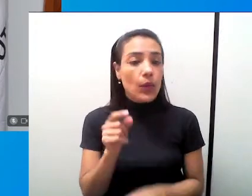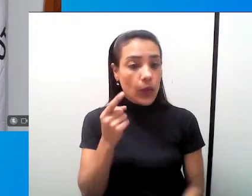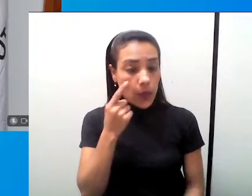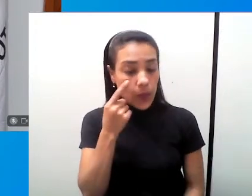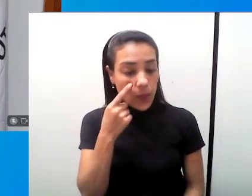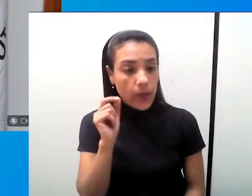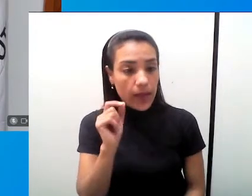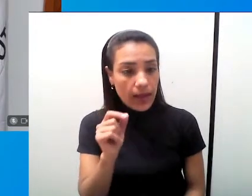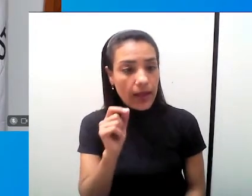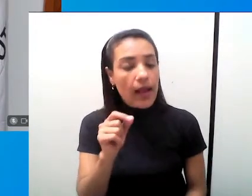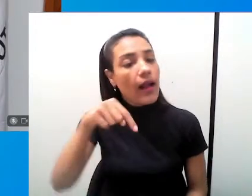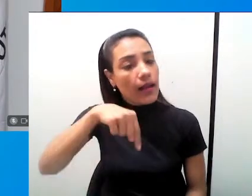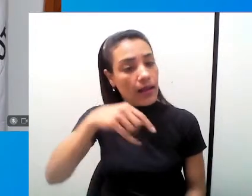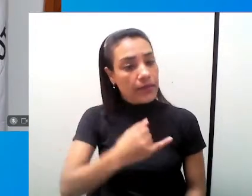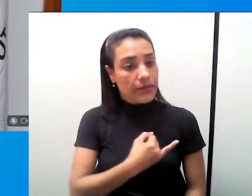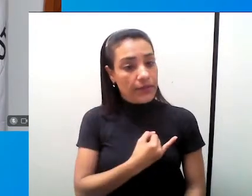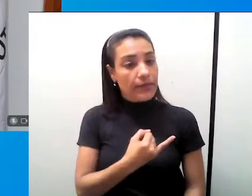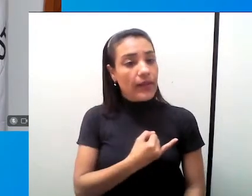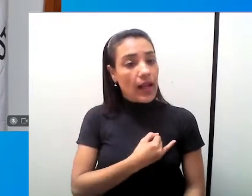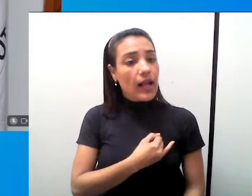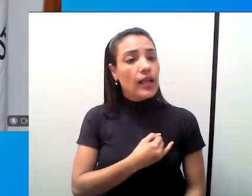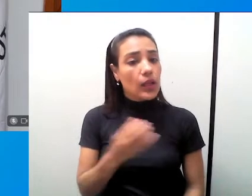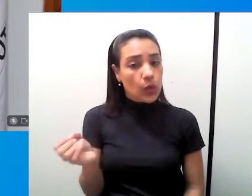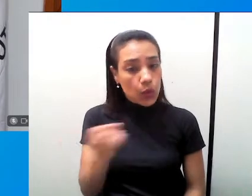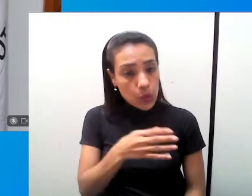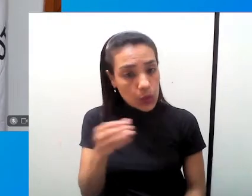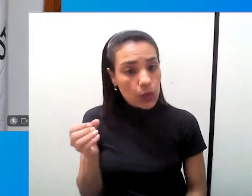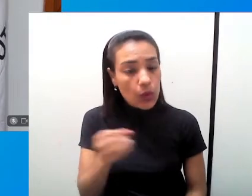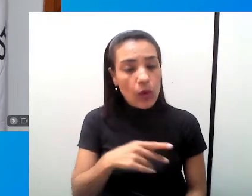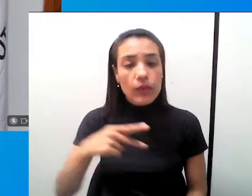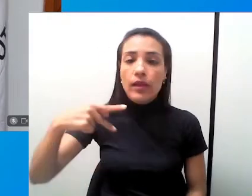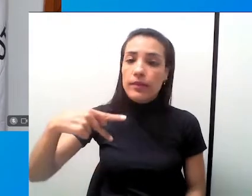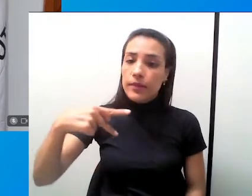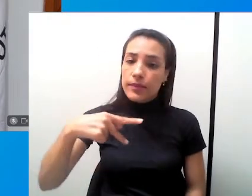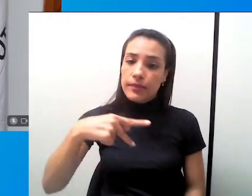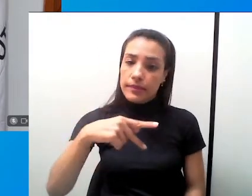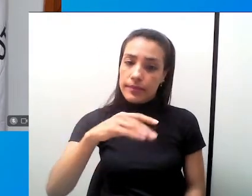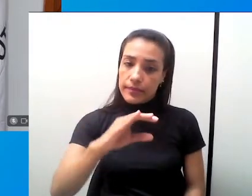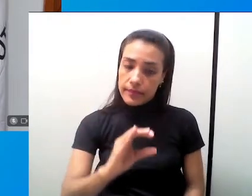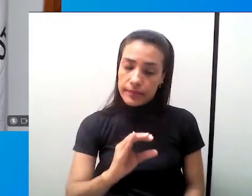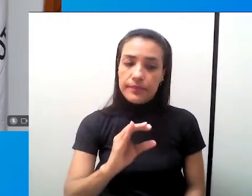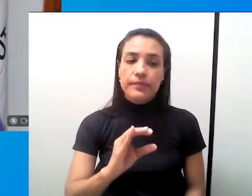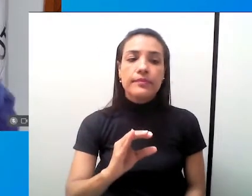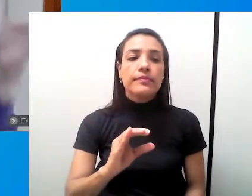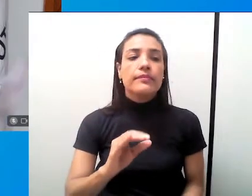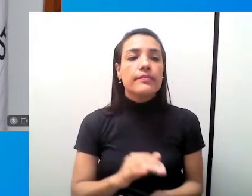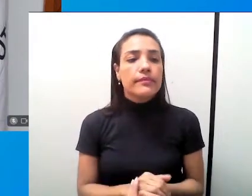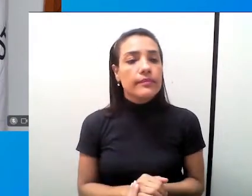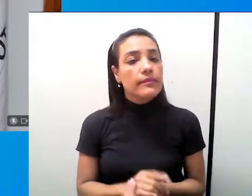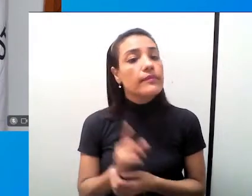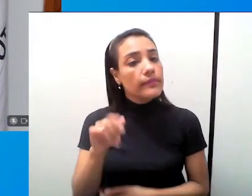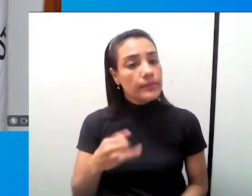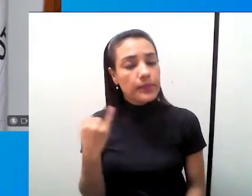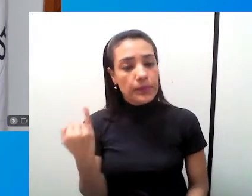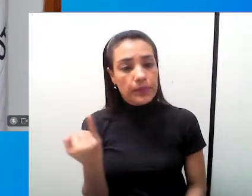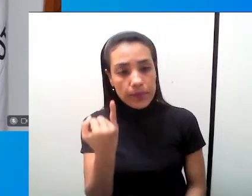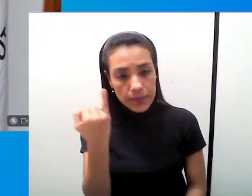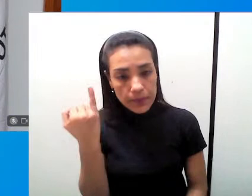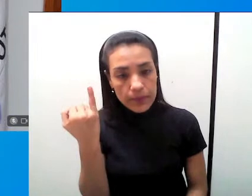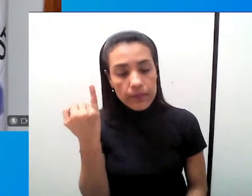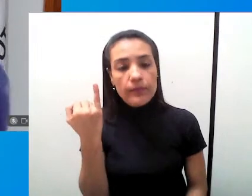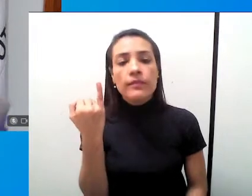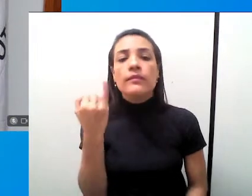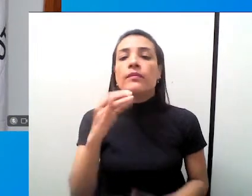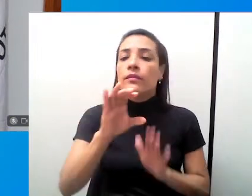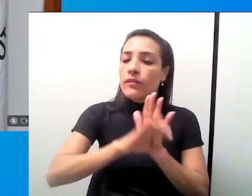momento de atualização dos nossos PPCs. Então, a Lucilene também falou, né, da importância dos NDEs.